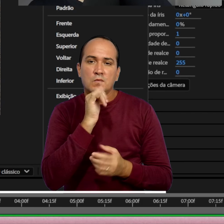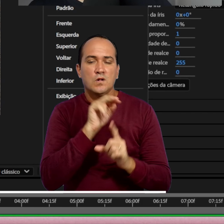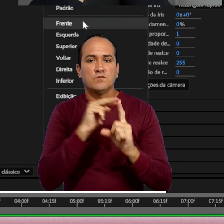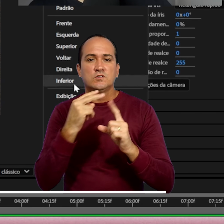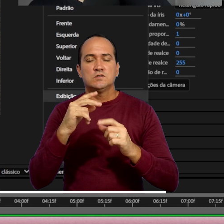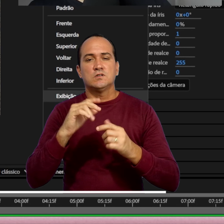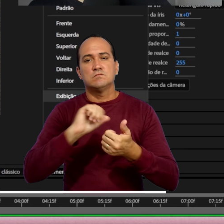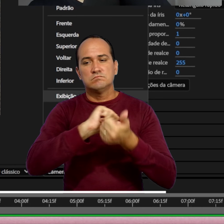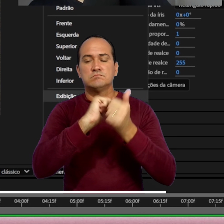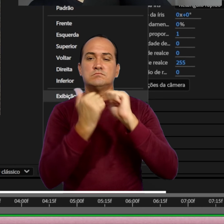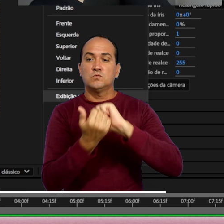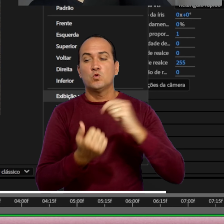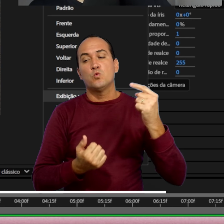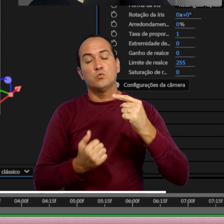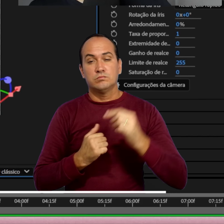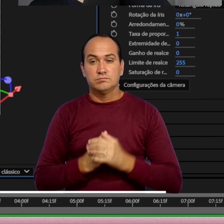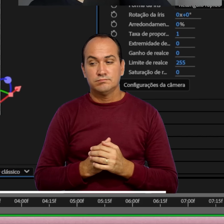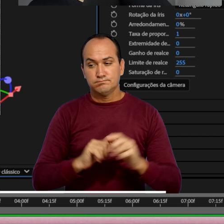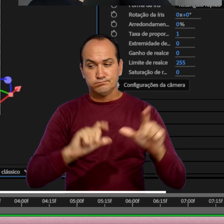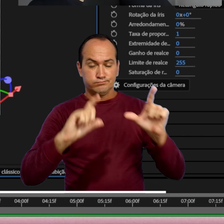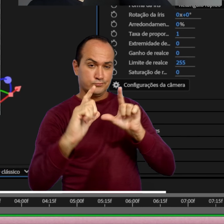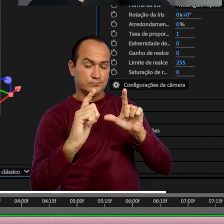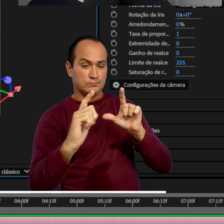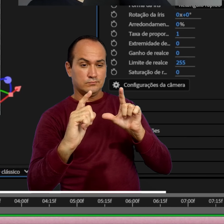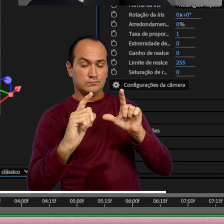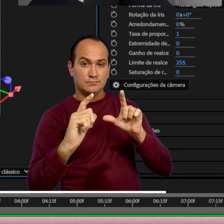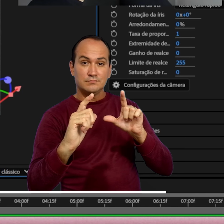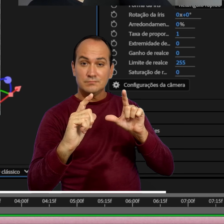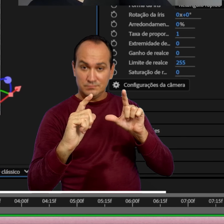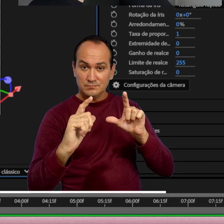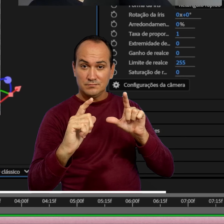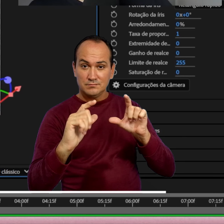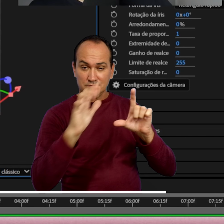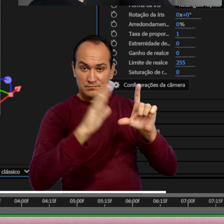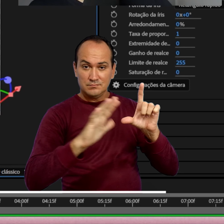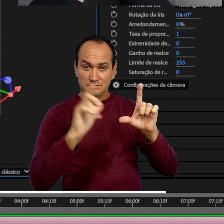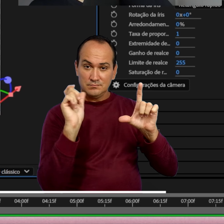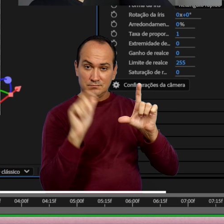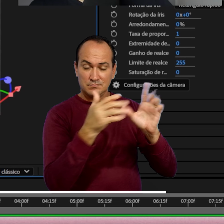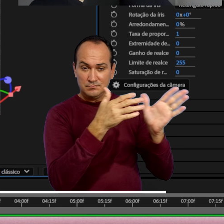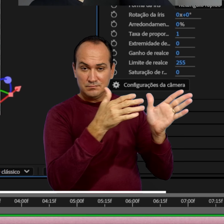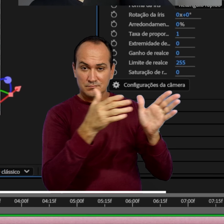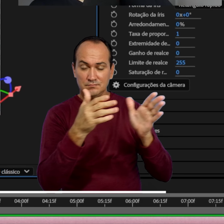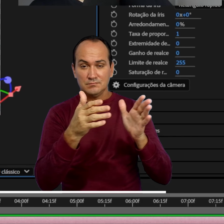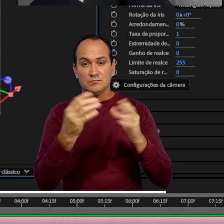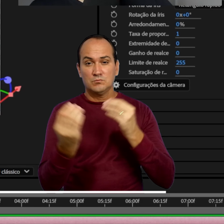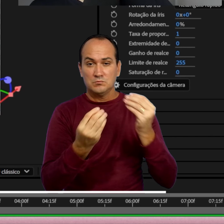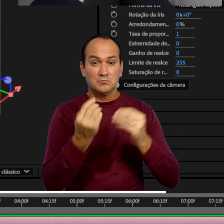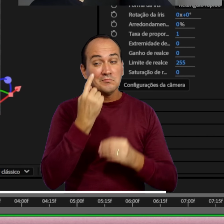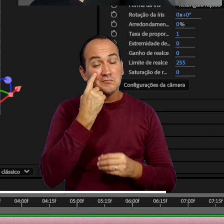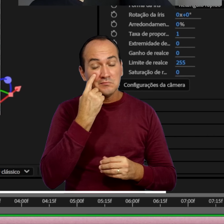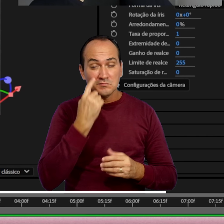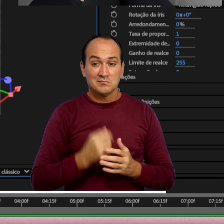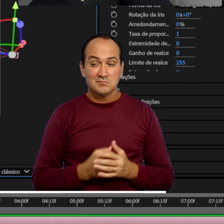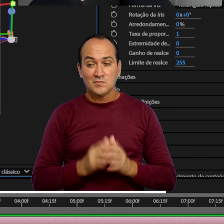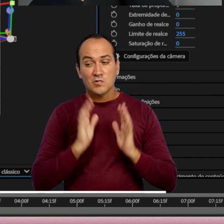por exemplo, a vista personalizada 1. Olha só que interessante. Essa minha cena, vou clicar aqui no botão de